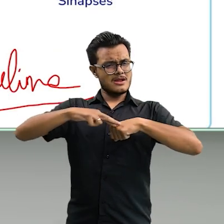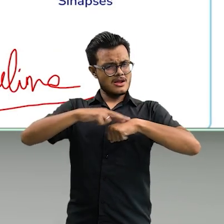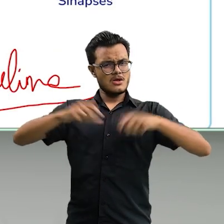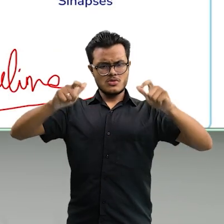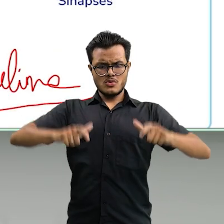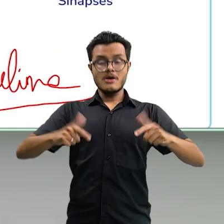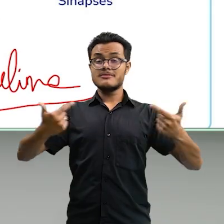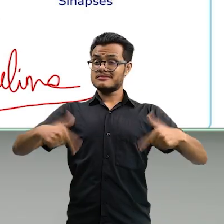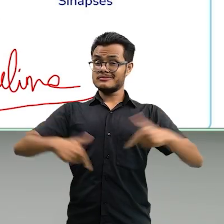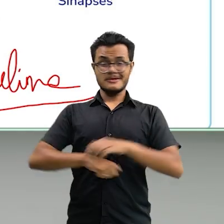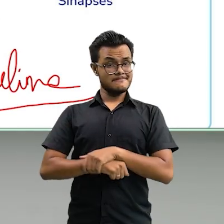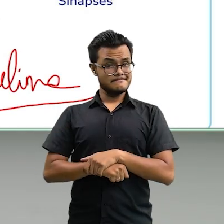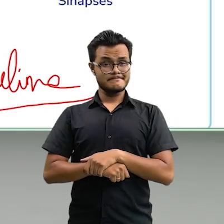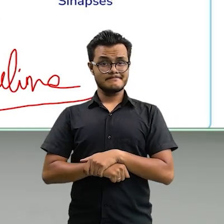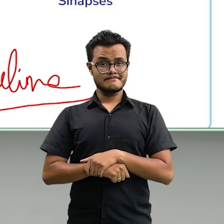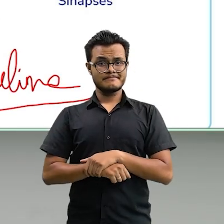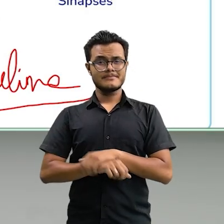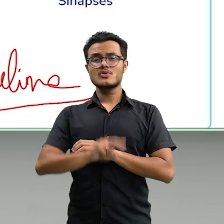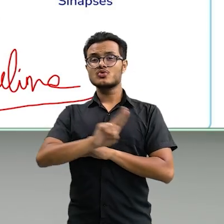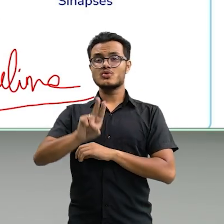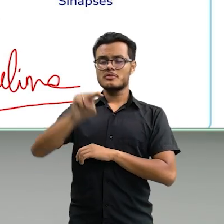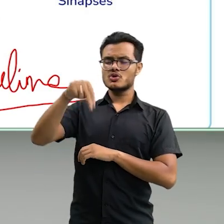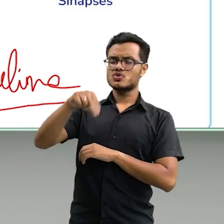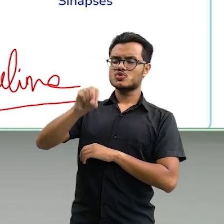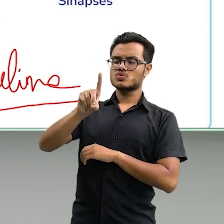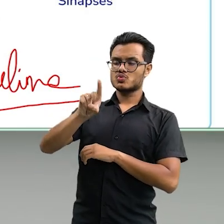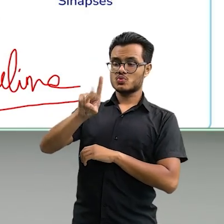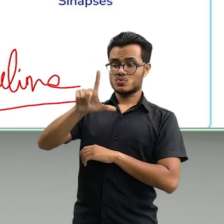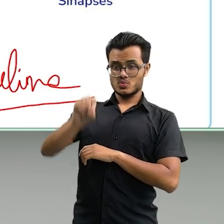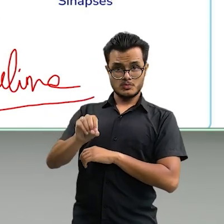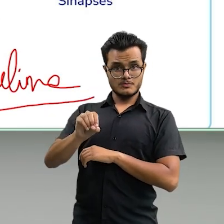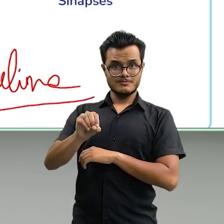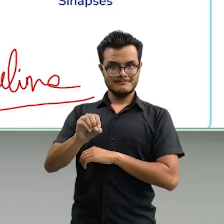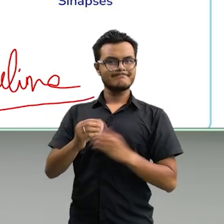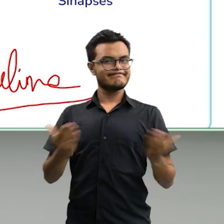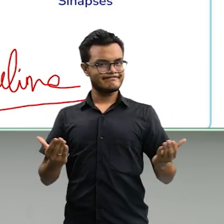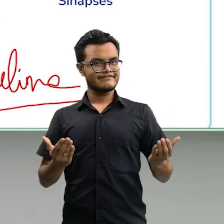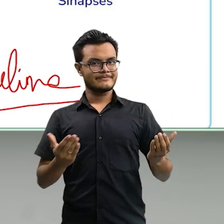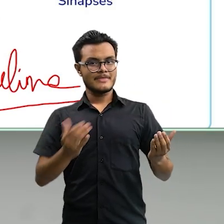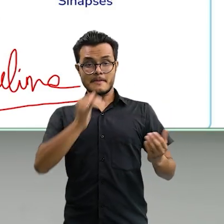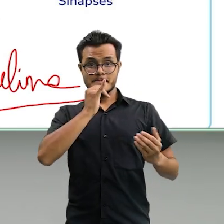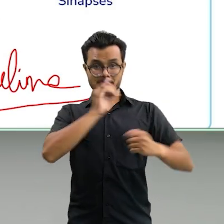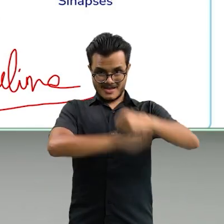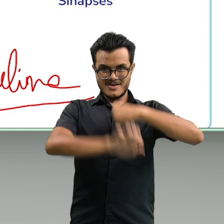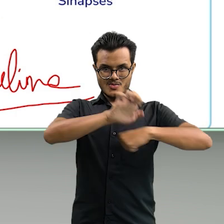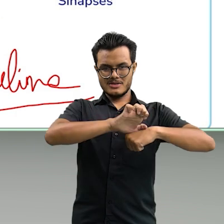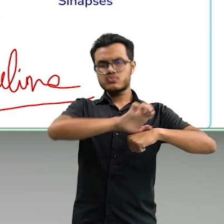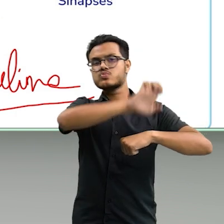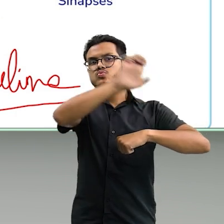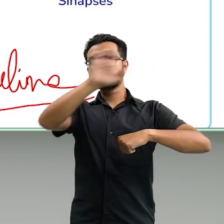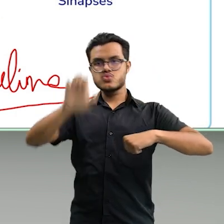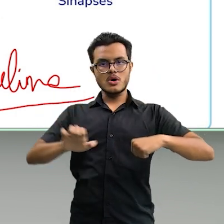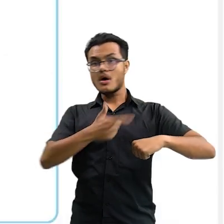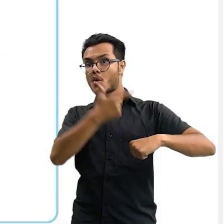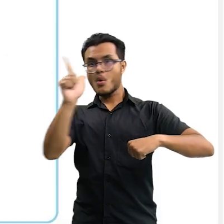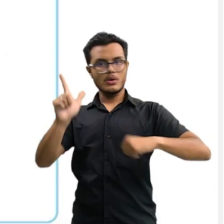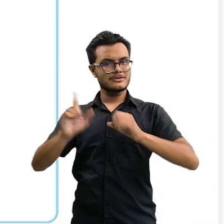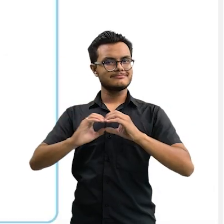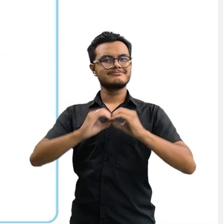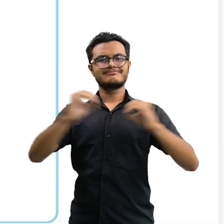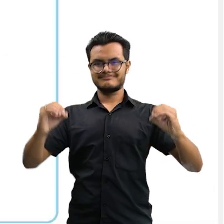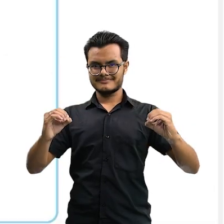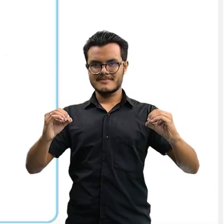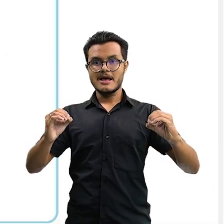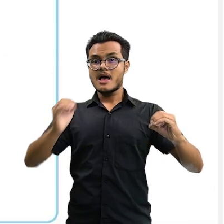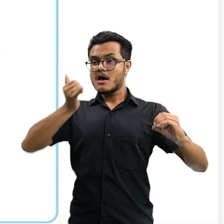tem mielina, chamada nódulo de Ranvier. Aí o elétron, ele pula, fazendo com que o